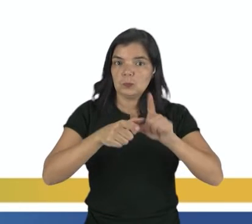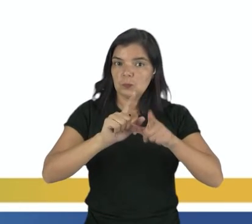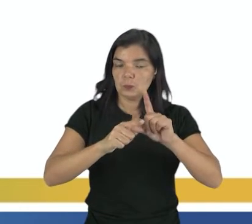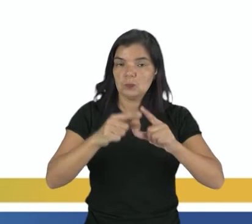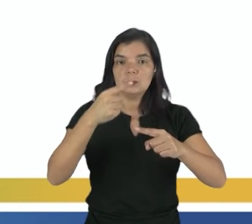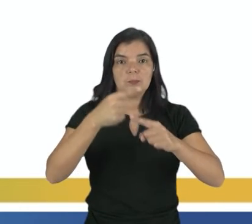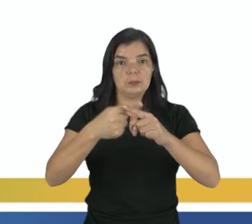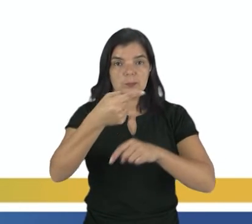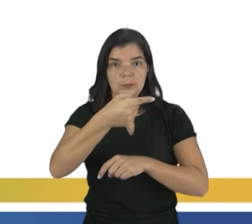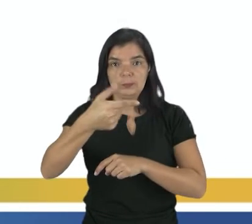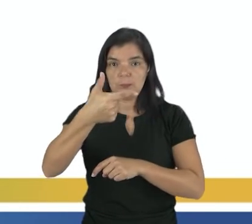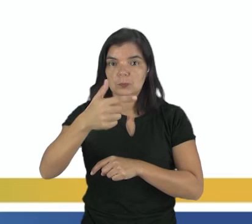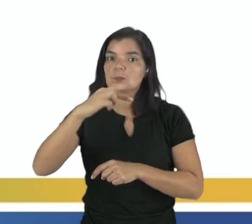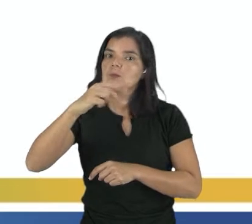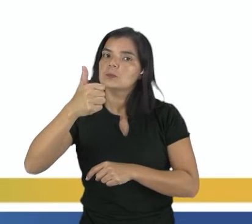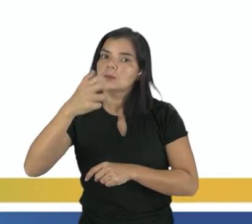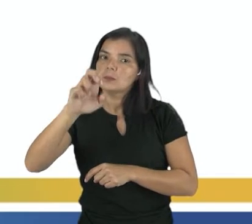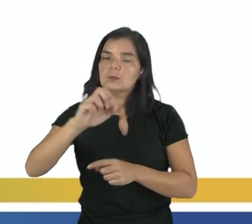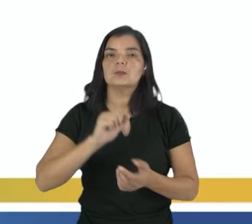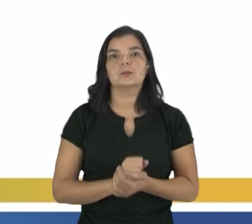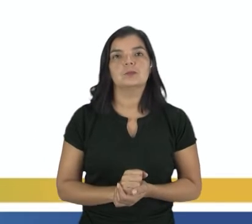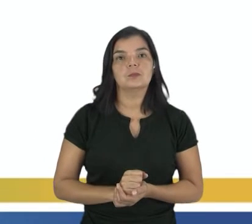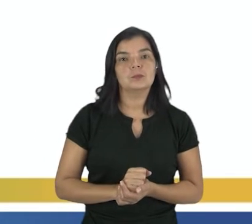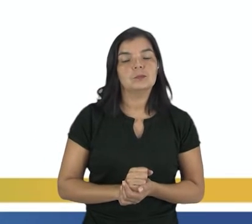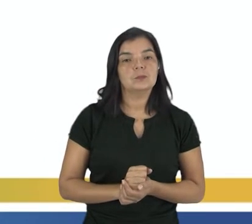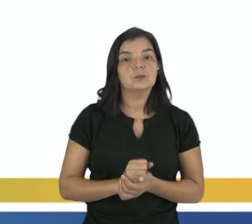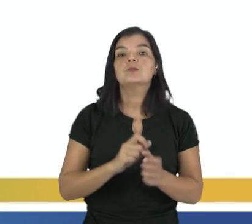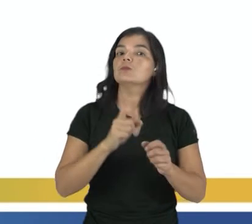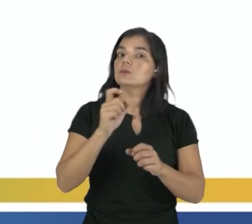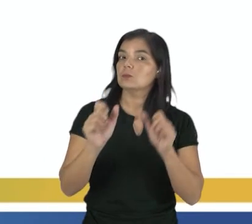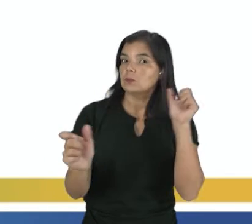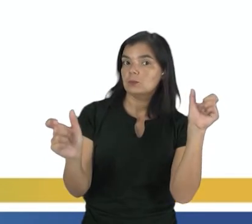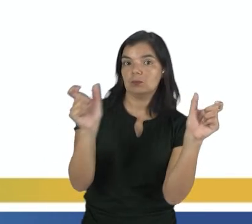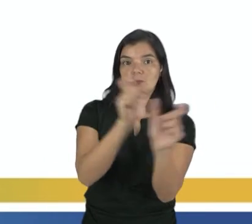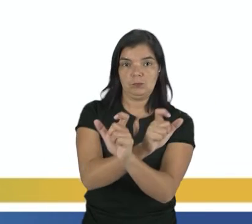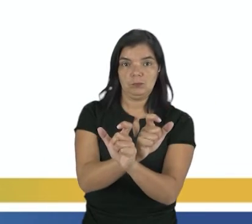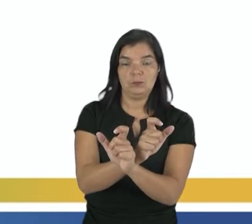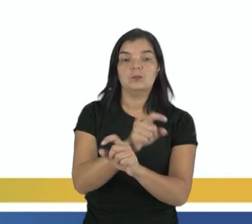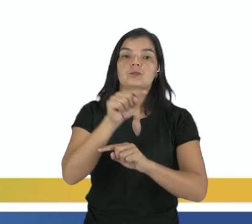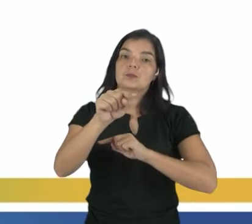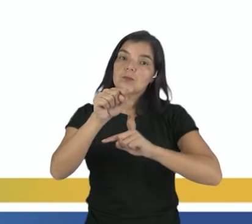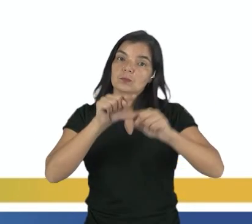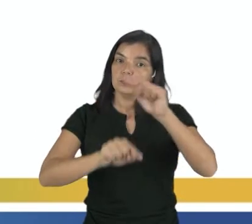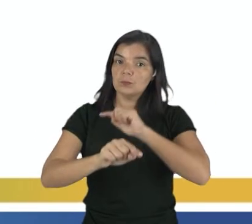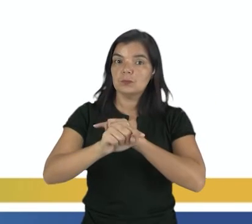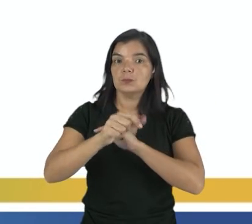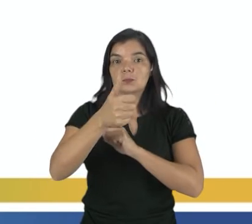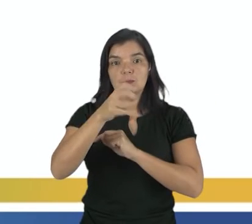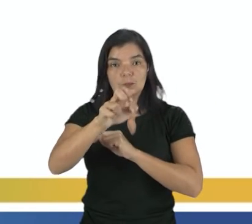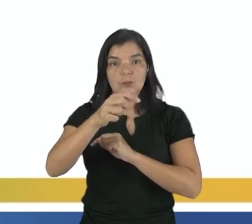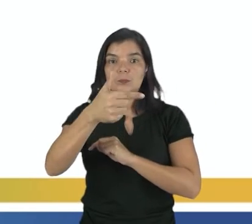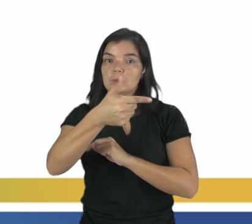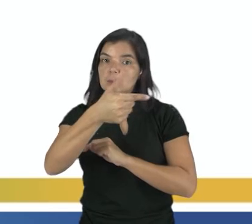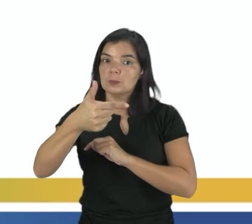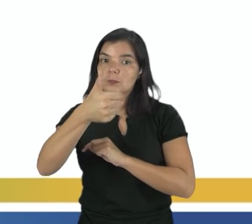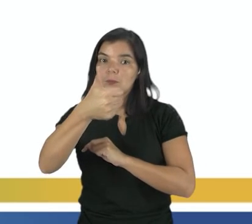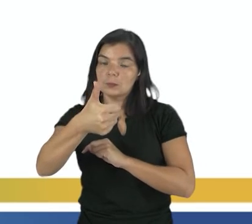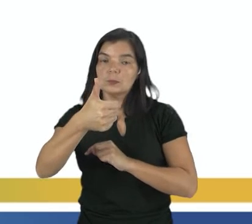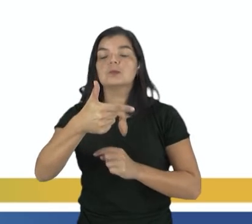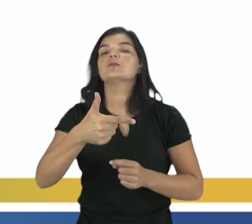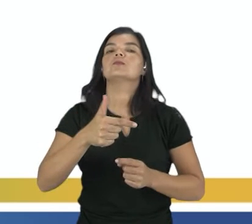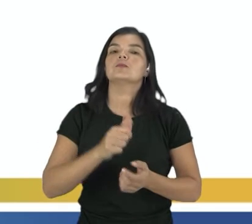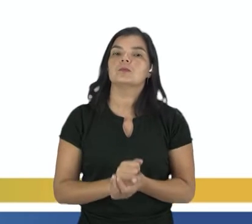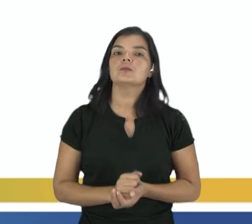x menos 2 deu 15 eu faço o que é a operação inversa de vidro 15 por menos dois que a mesma ideia de